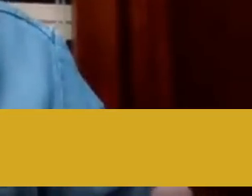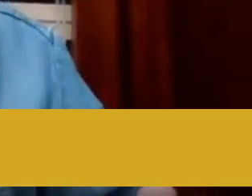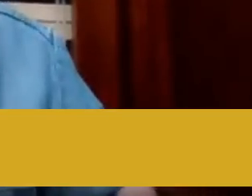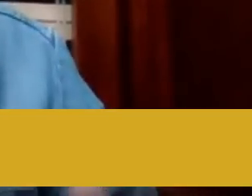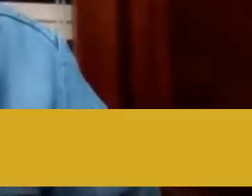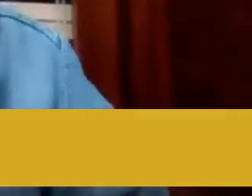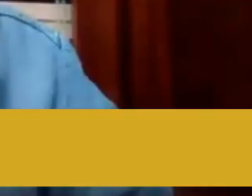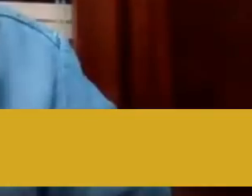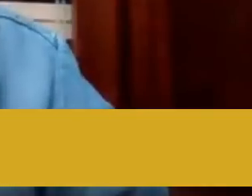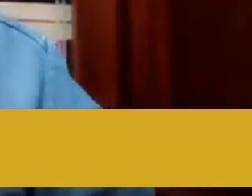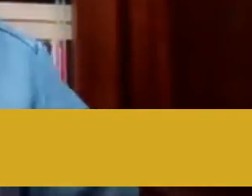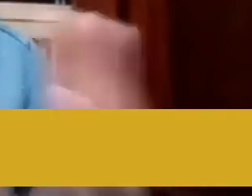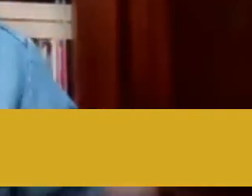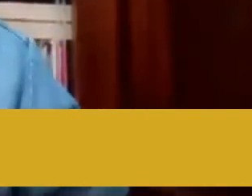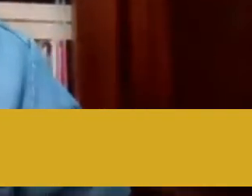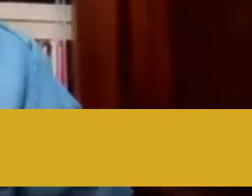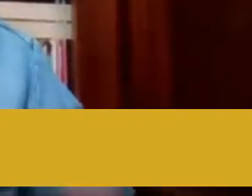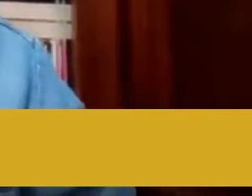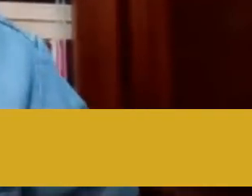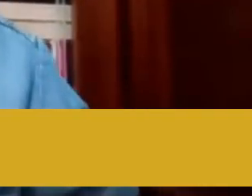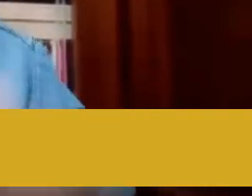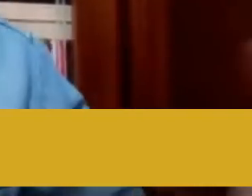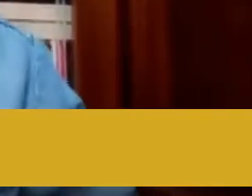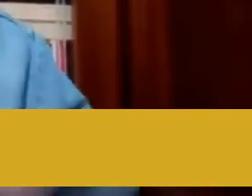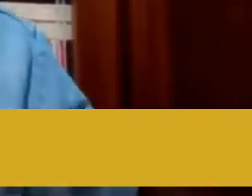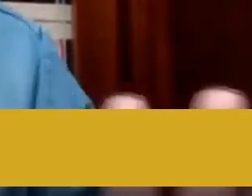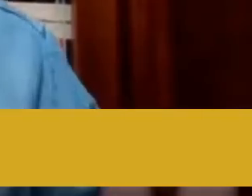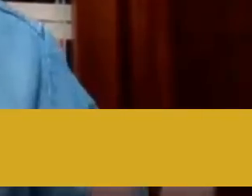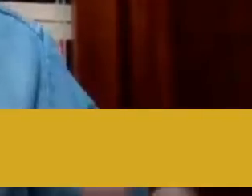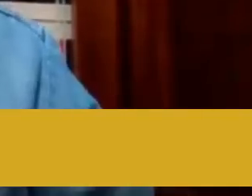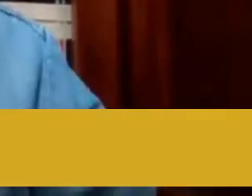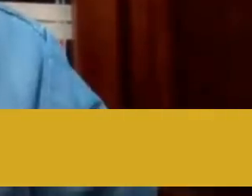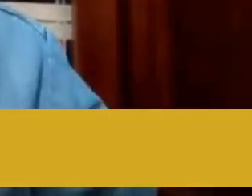época de ficar fazendo um discurso floreado para garantir algumas coisas. Eu acho que, assim,